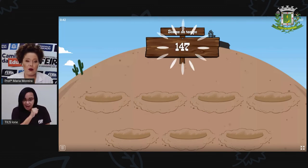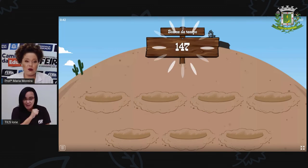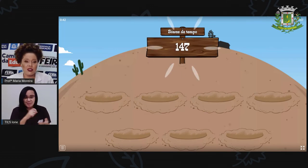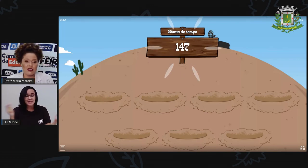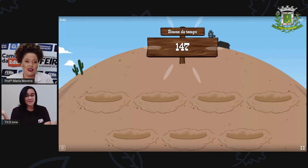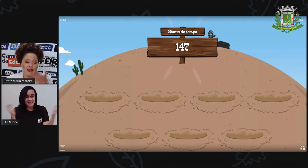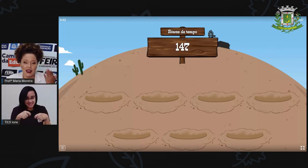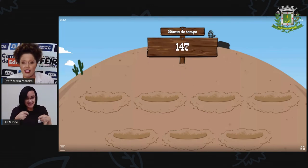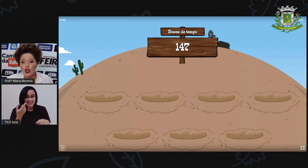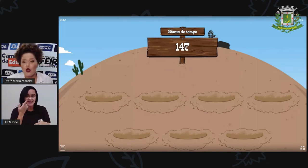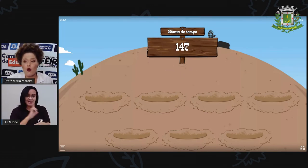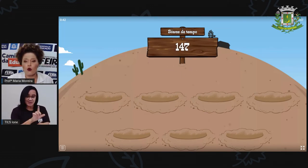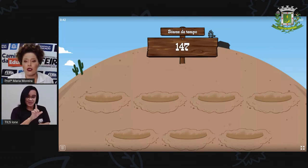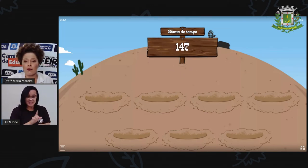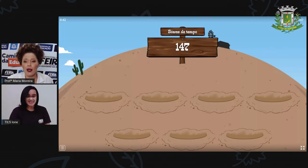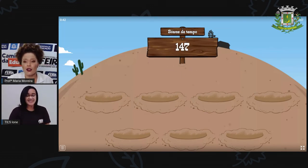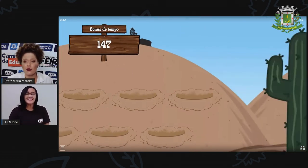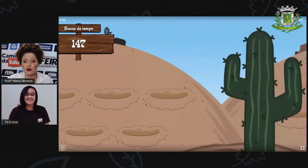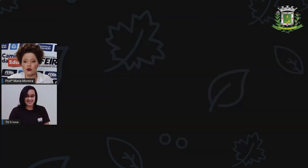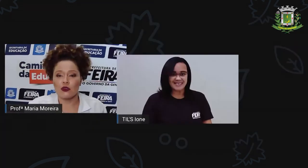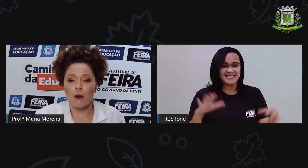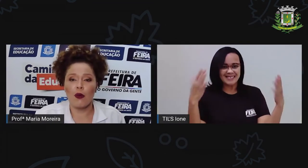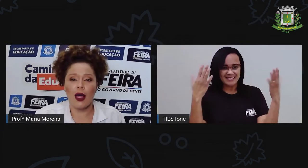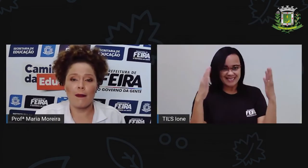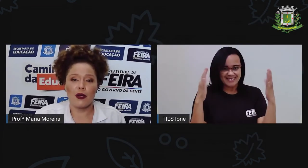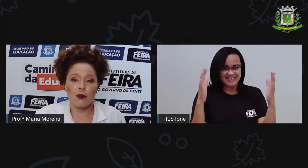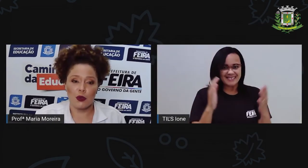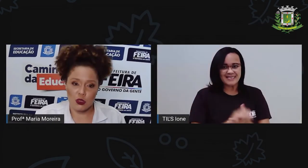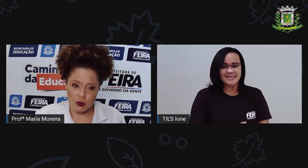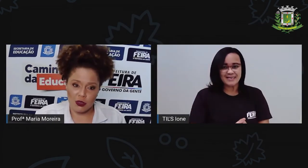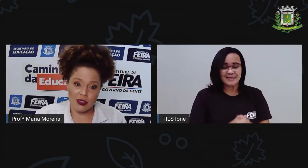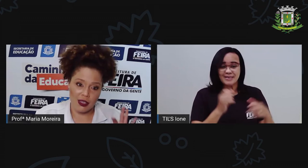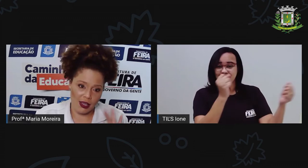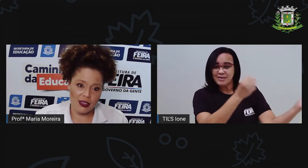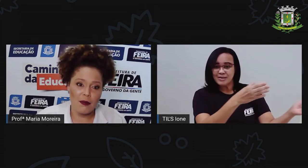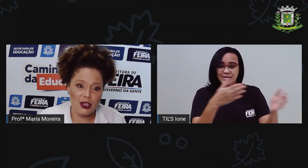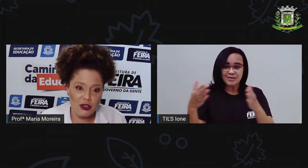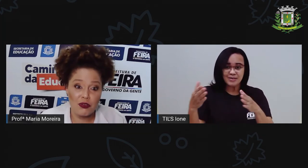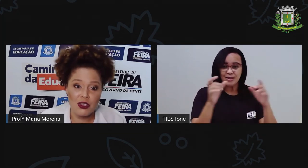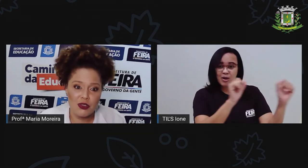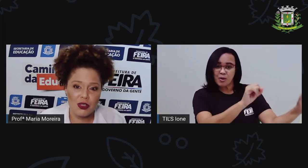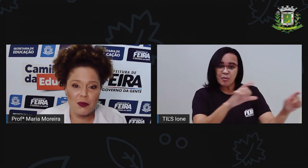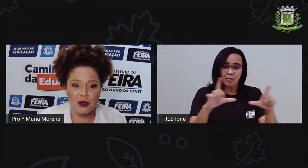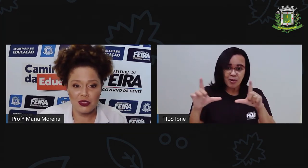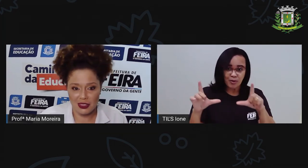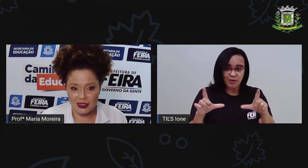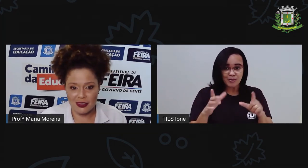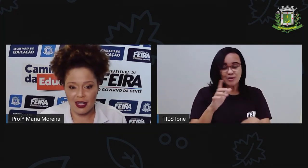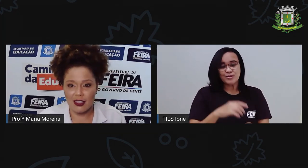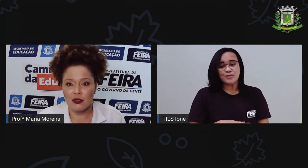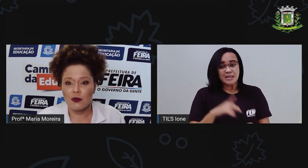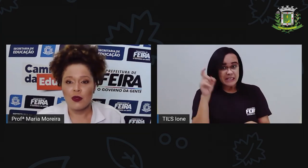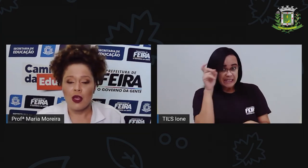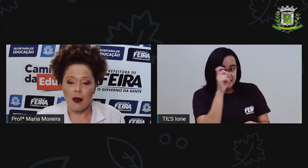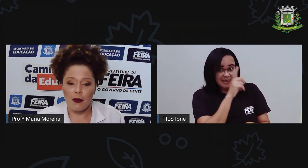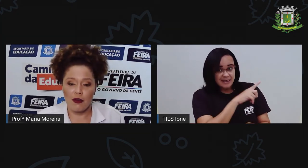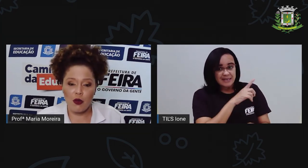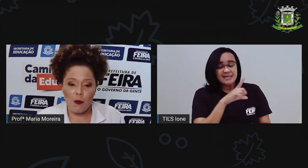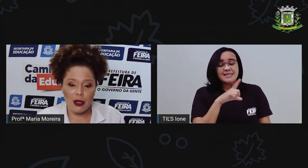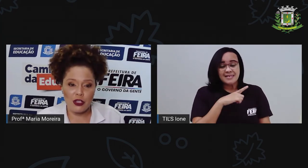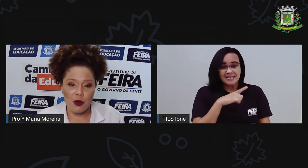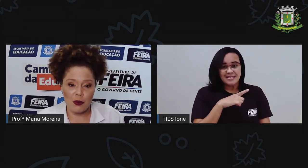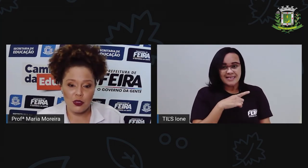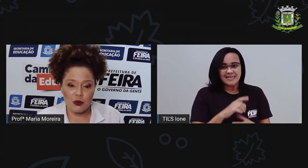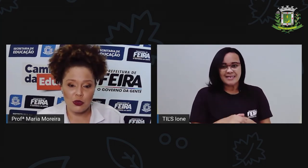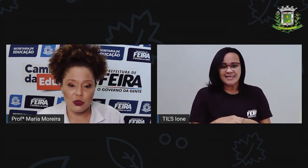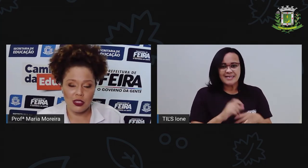né? Pra conseguir aí contemplar todos. Vamos pular para o próximo. Que tem ainda mais difícil aqui pra vocês. Certo? A prova é